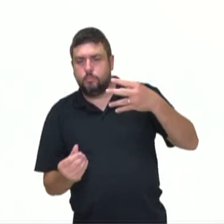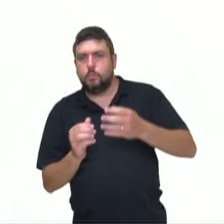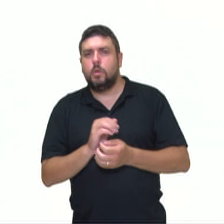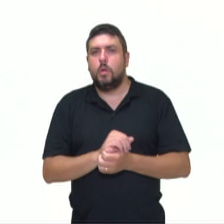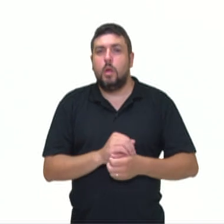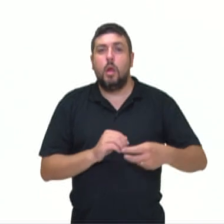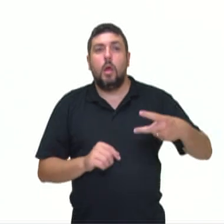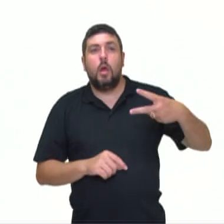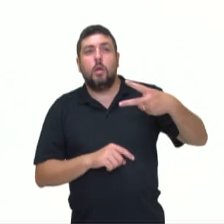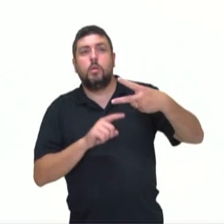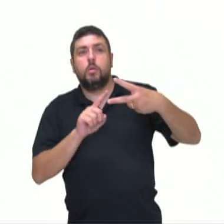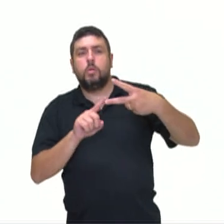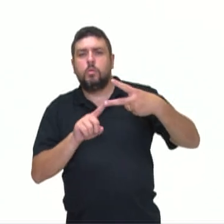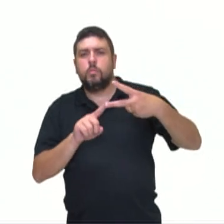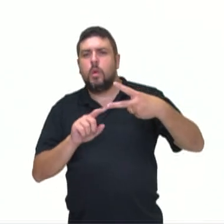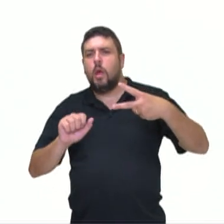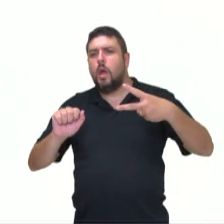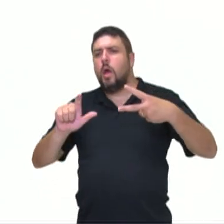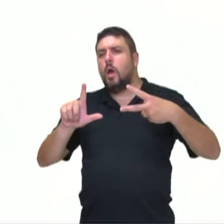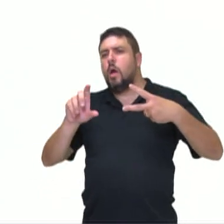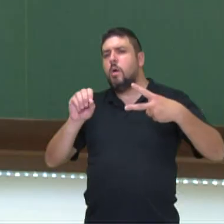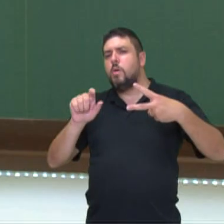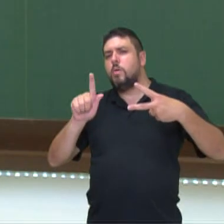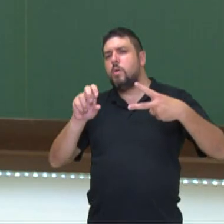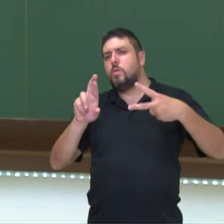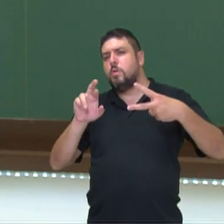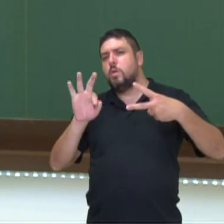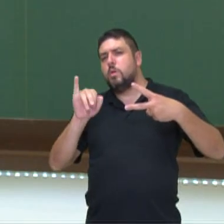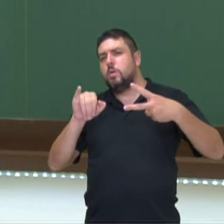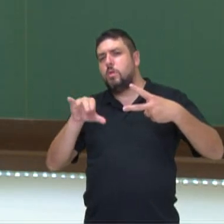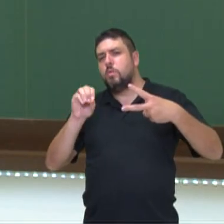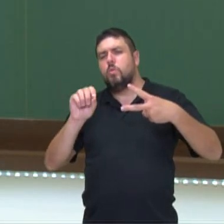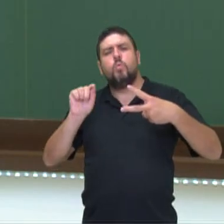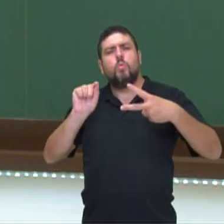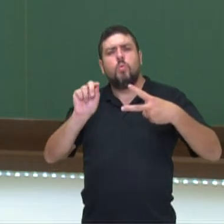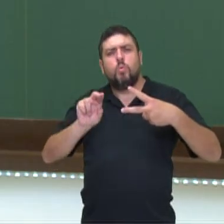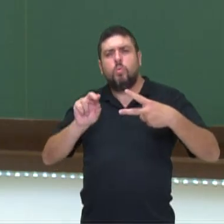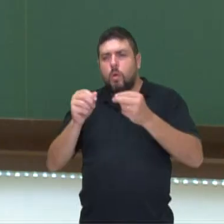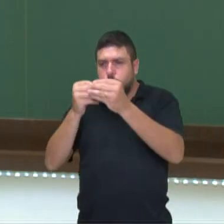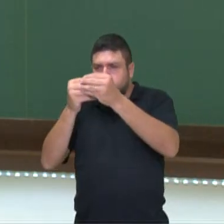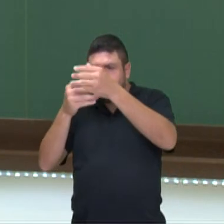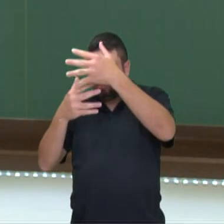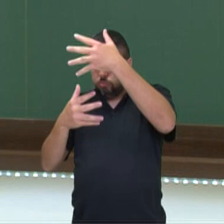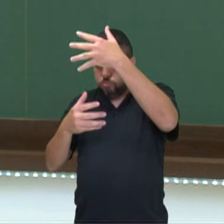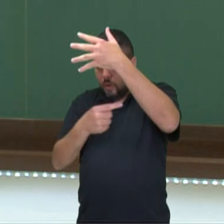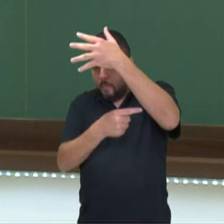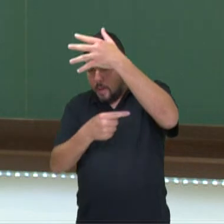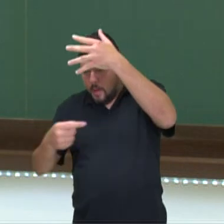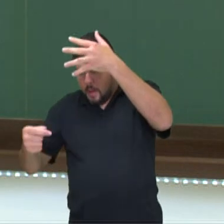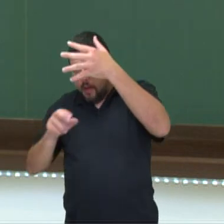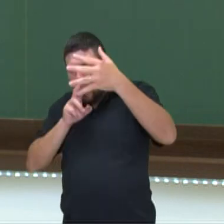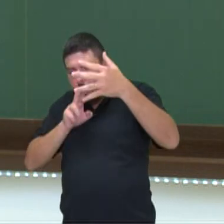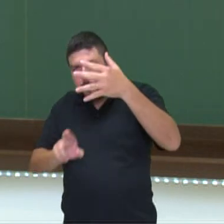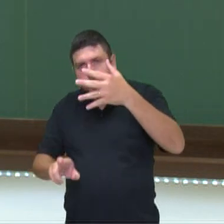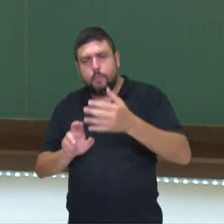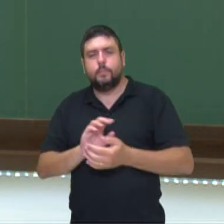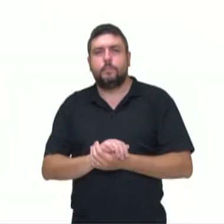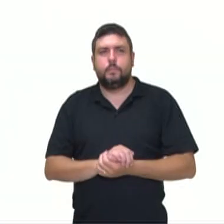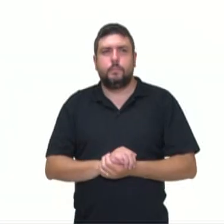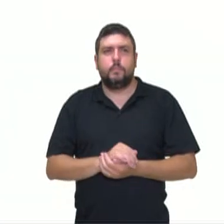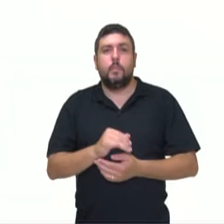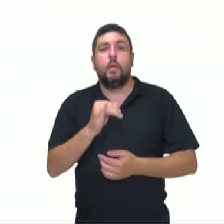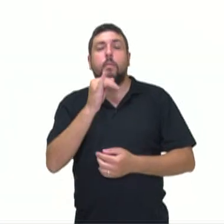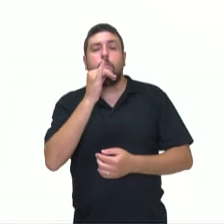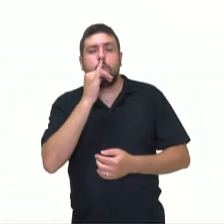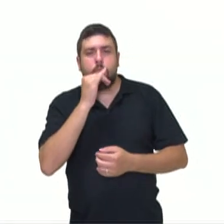como algoritmo usual. O que é o algoritmo usual? É a continha armada, certo? Vamos ver então aqui um exemplo. Uma